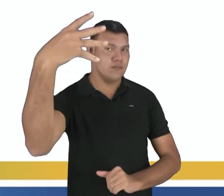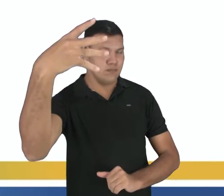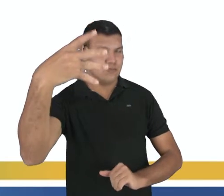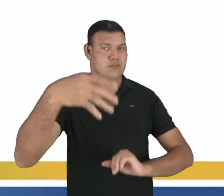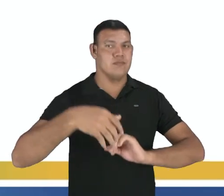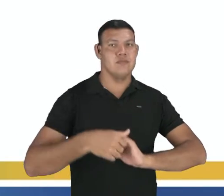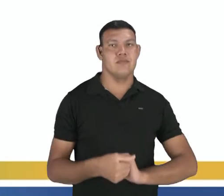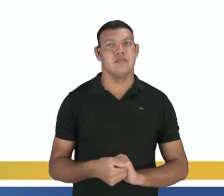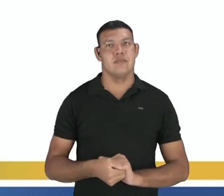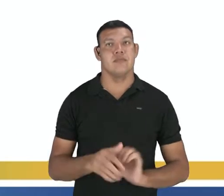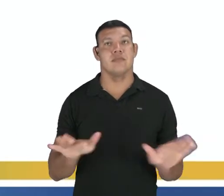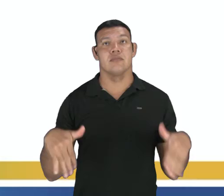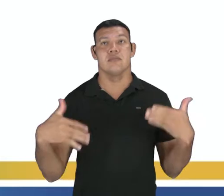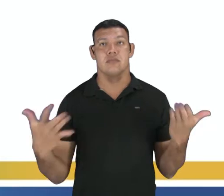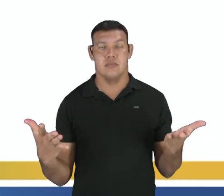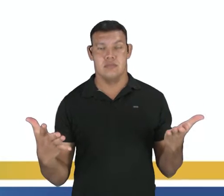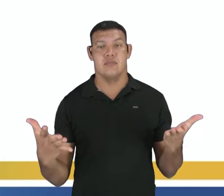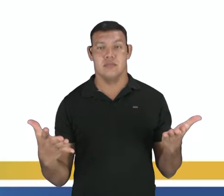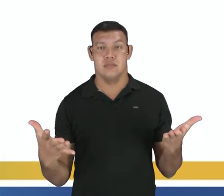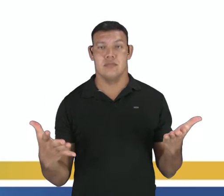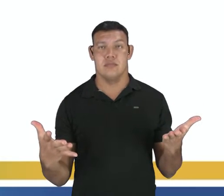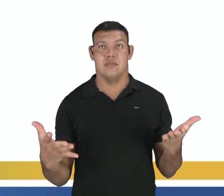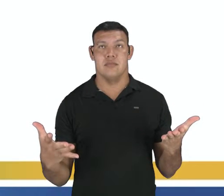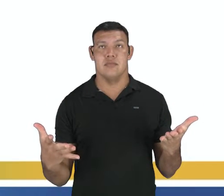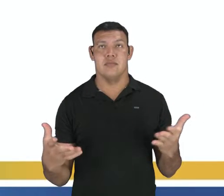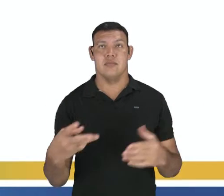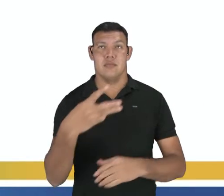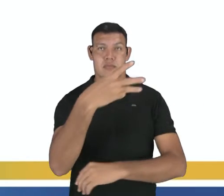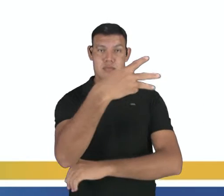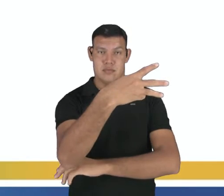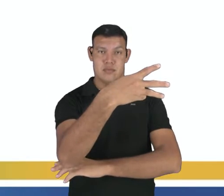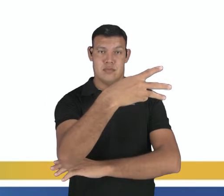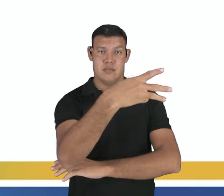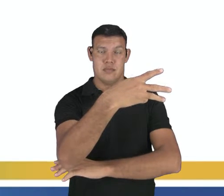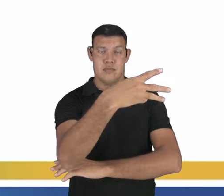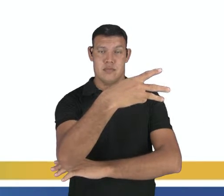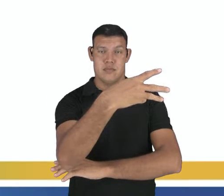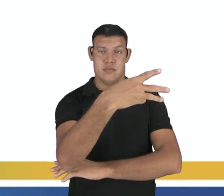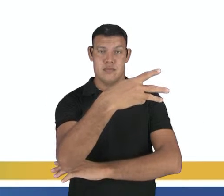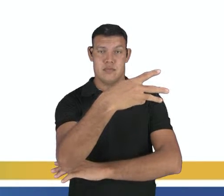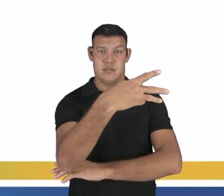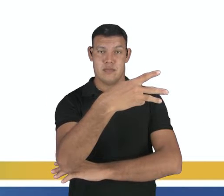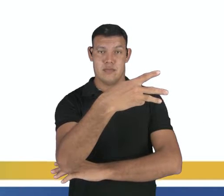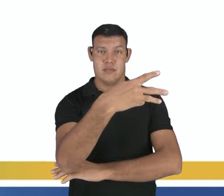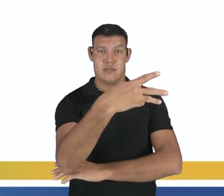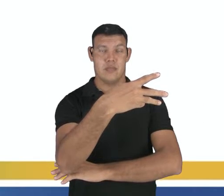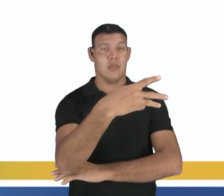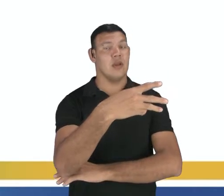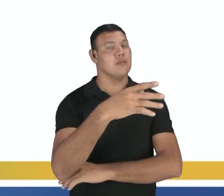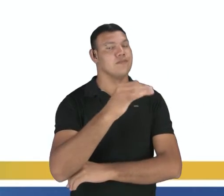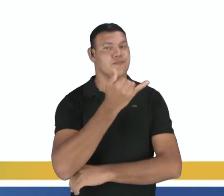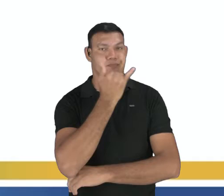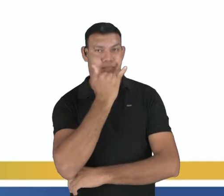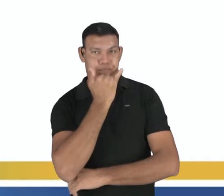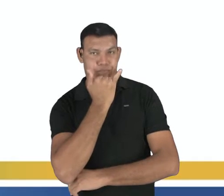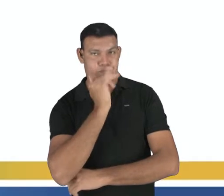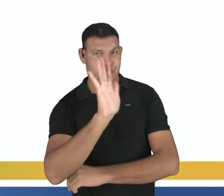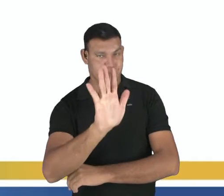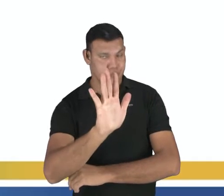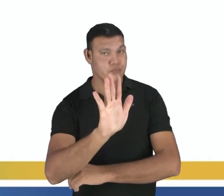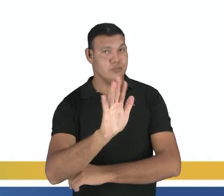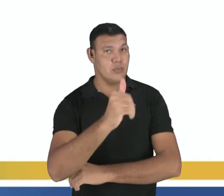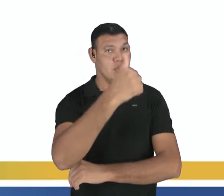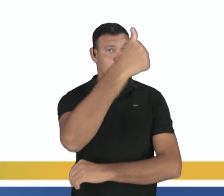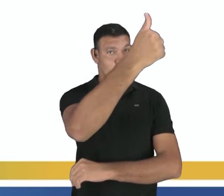potência. Sendo assim, o 3, o 1/3, desculpa, elevado a